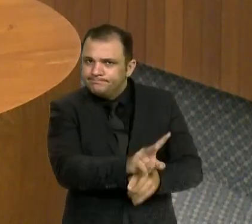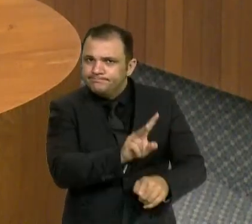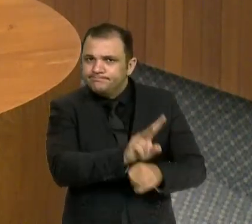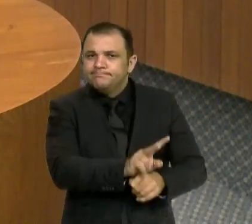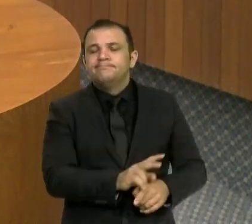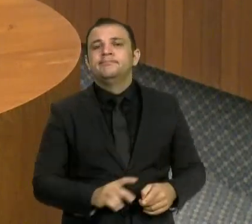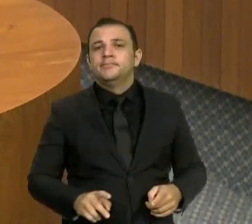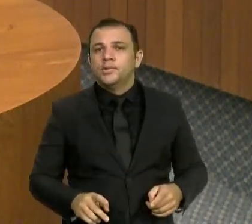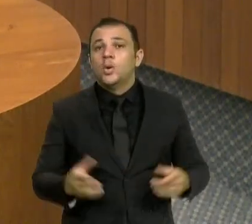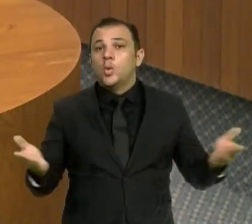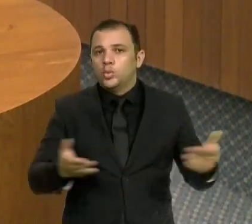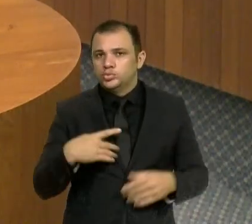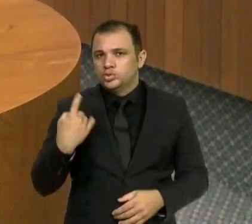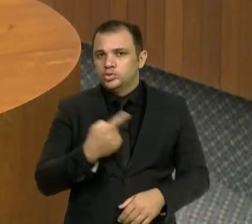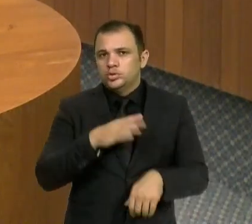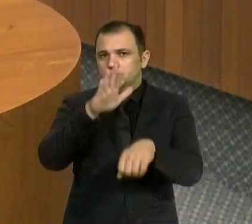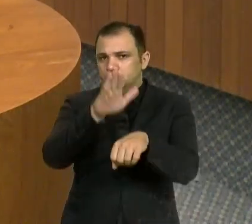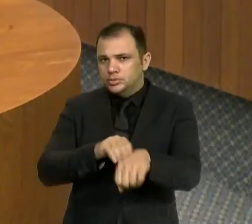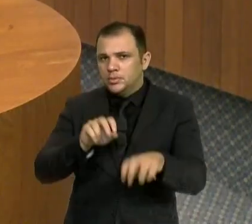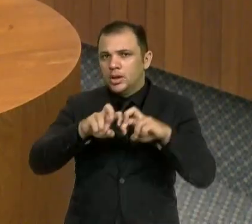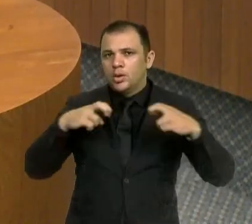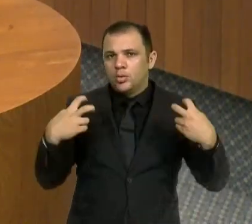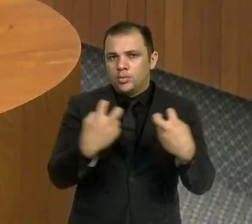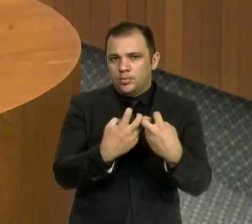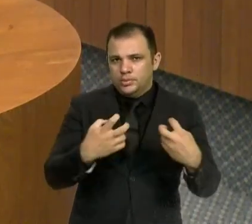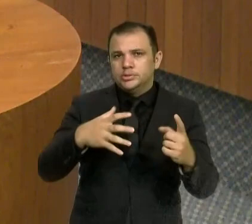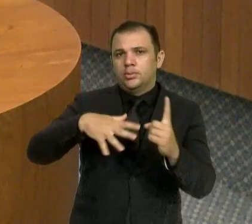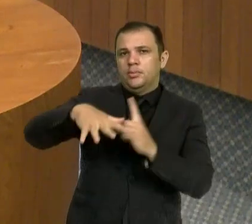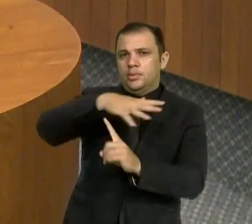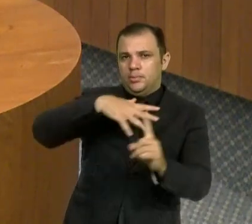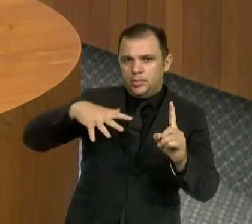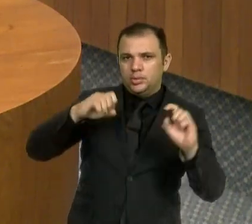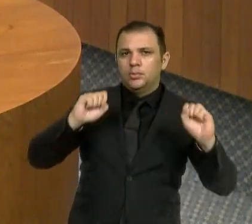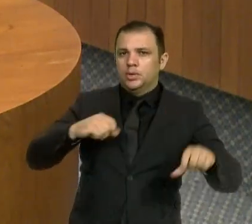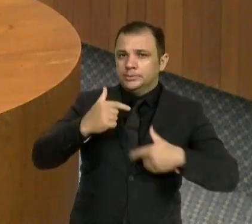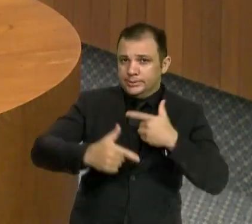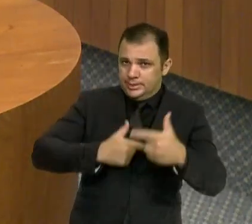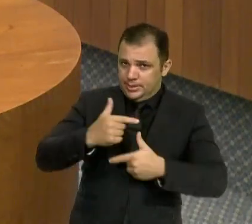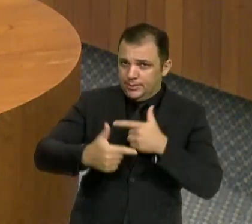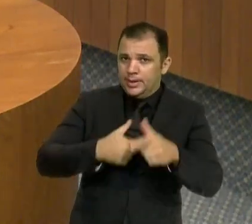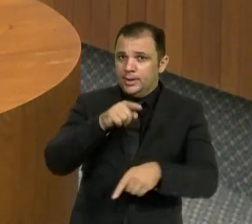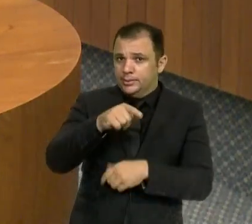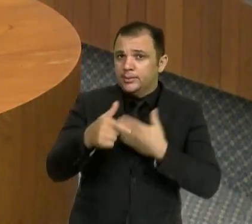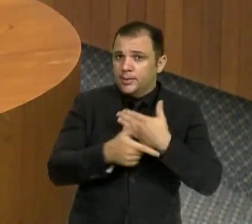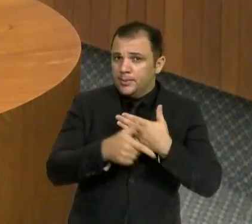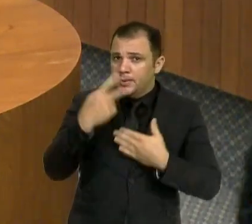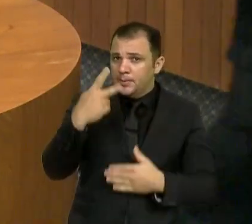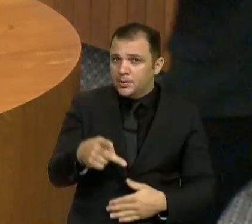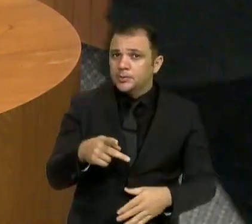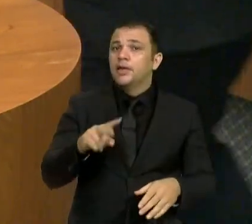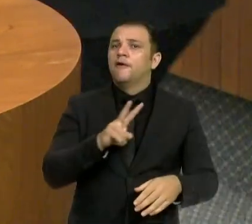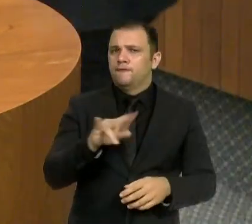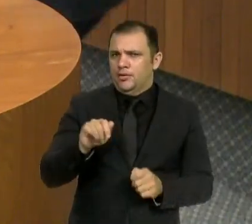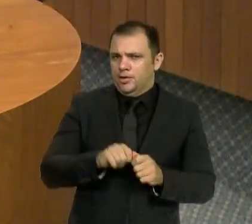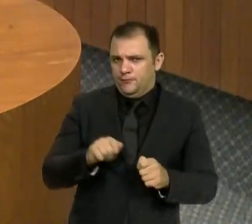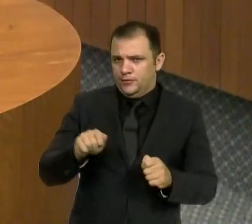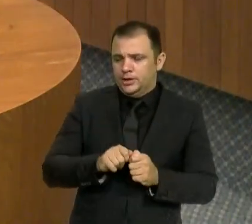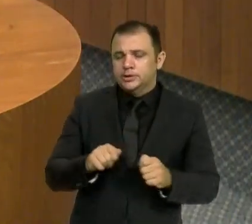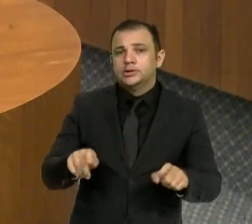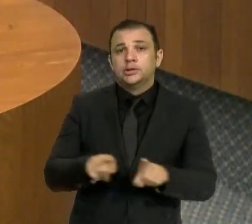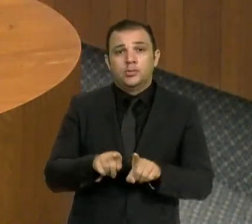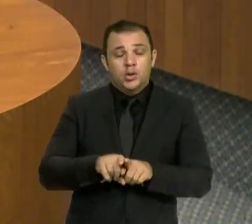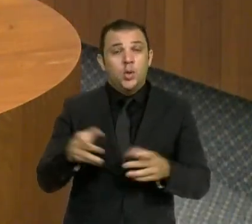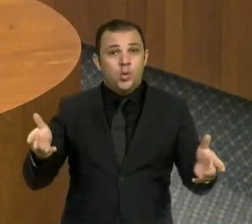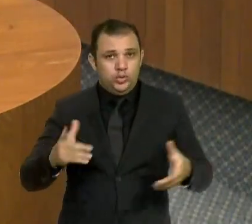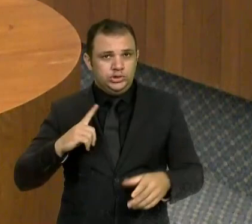Comissão do Meio Ambiente para cumprir com o seu papel, e assim fará. Hoje nós teremos uma importante reunião, onde isso é um tema que a gente está